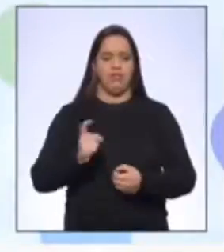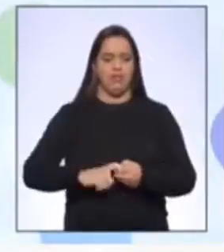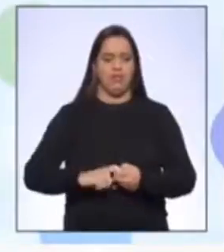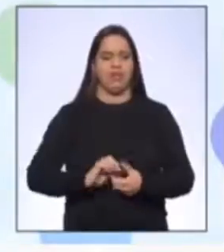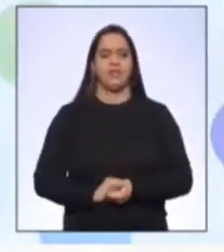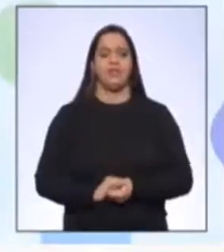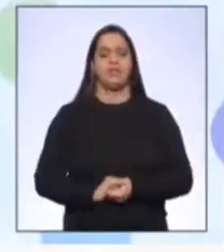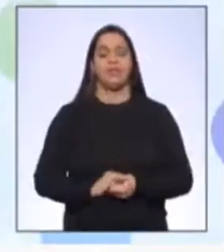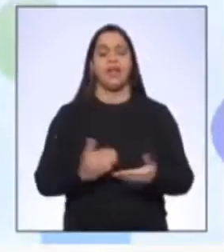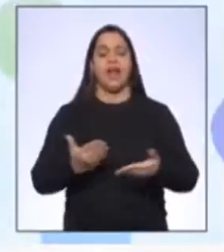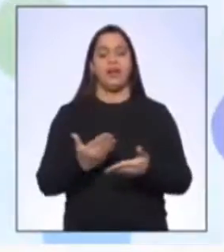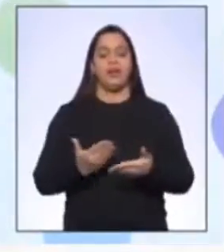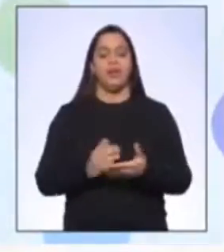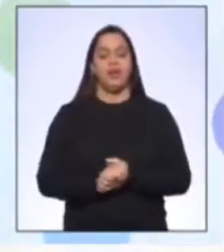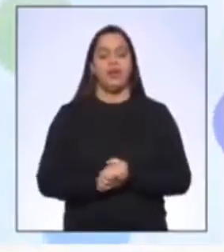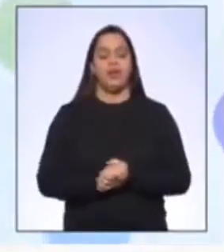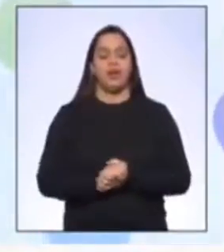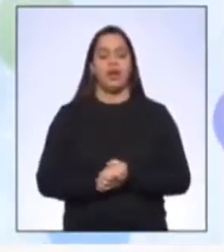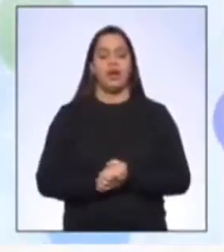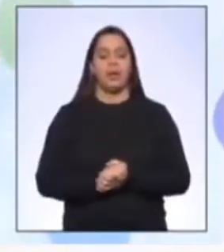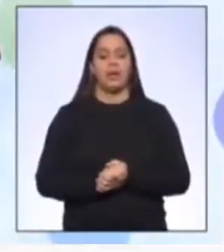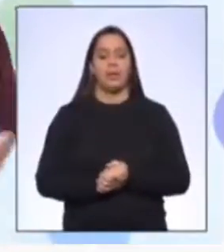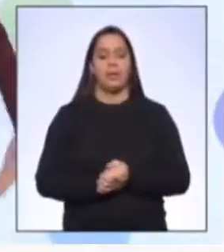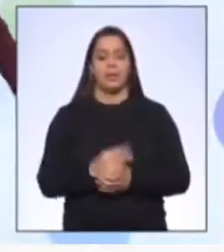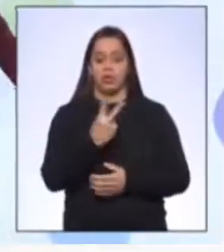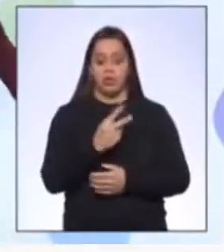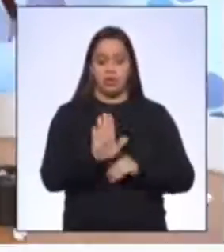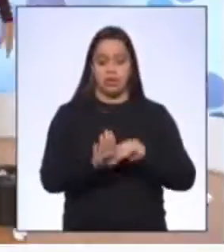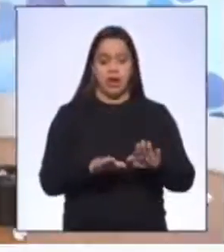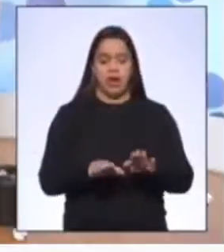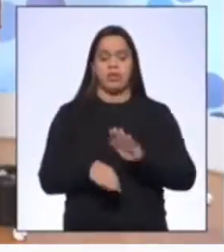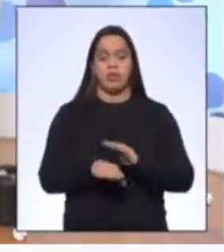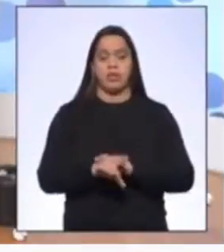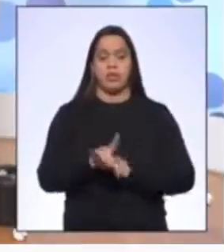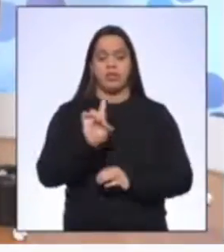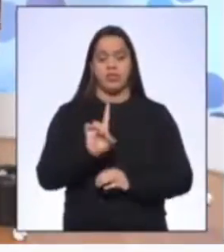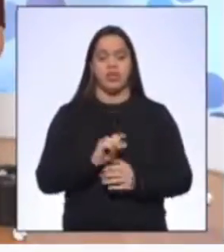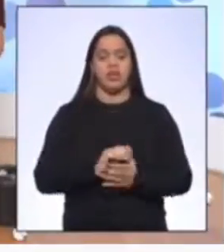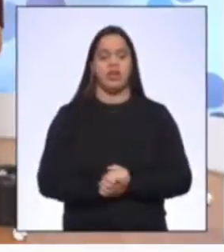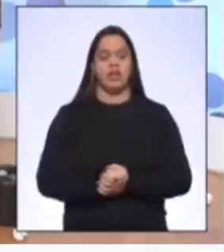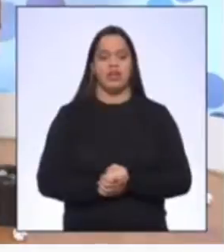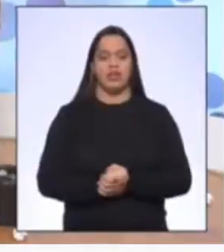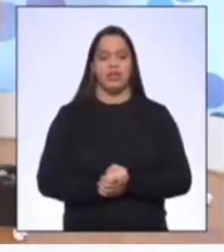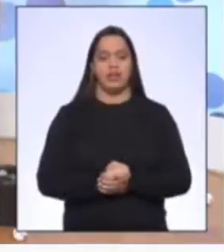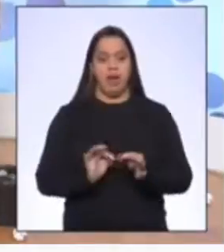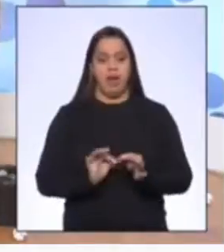oi juliana dois passos para a direita mas os seus passos mais largos